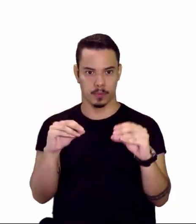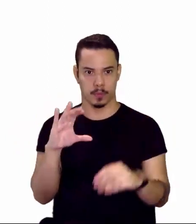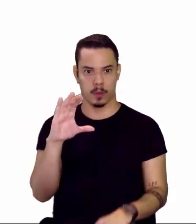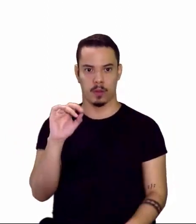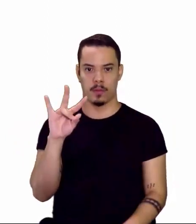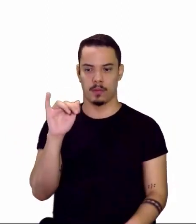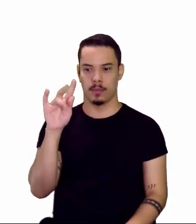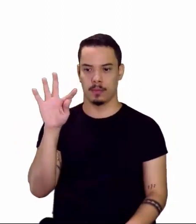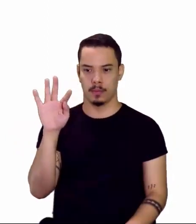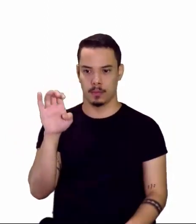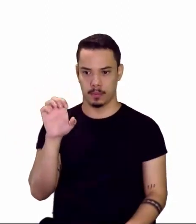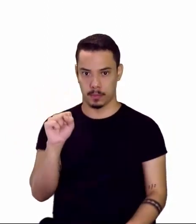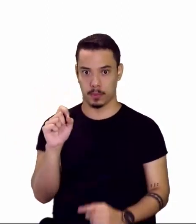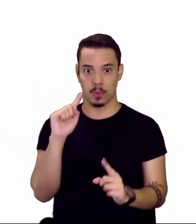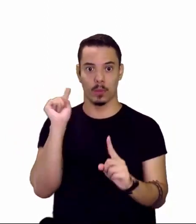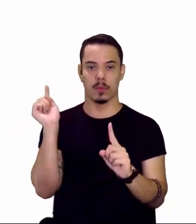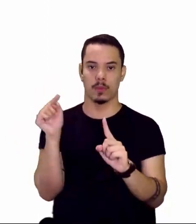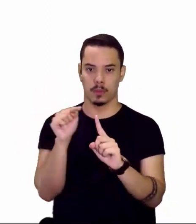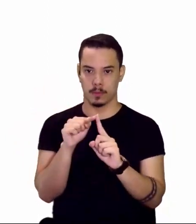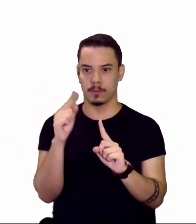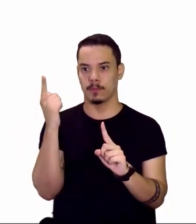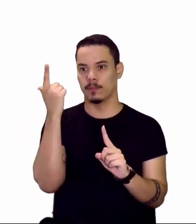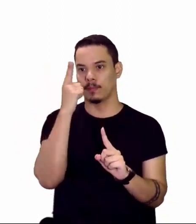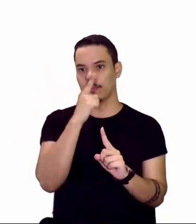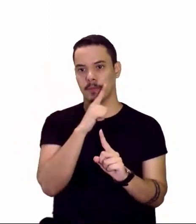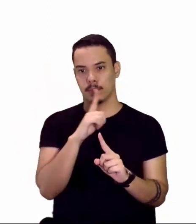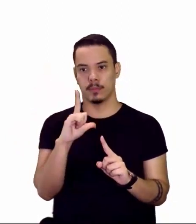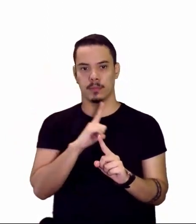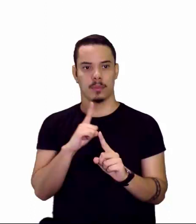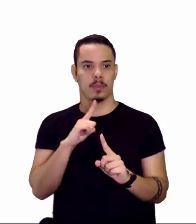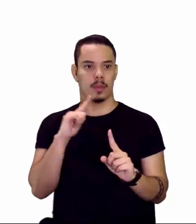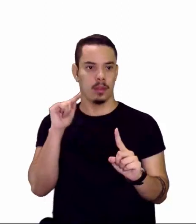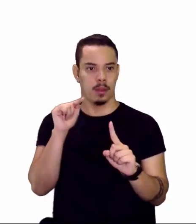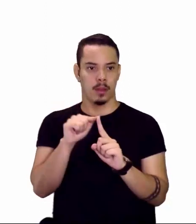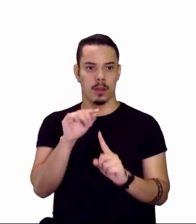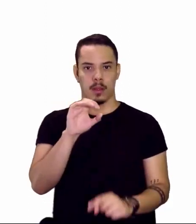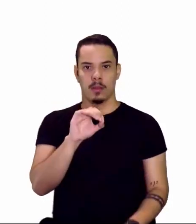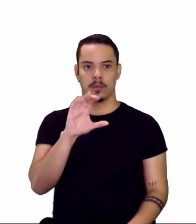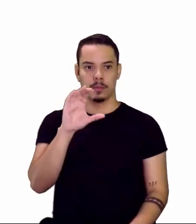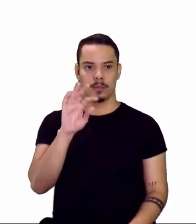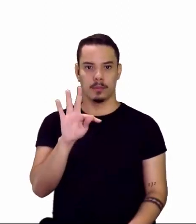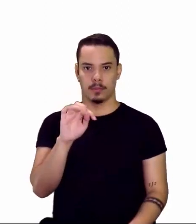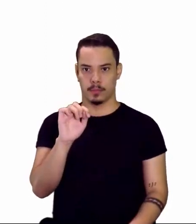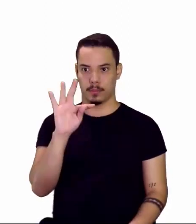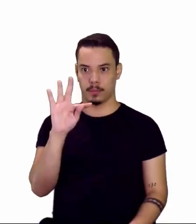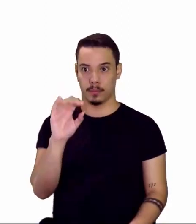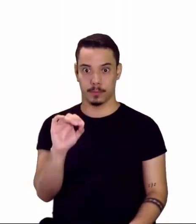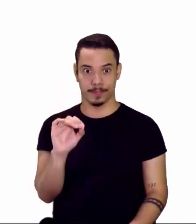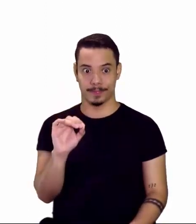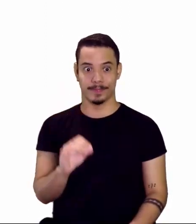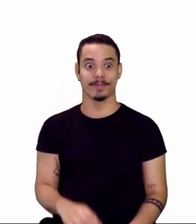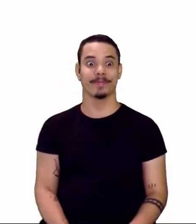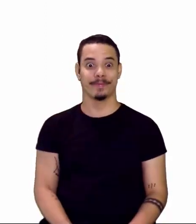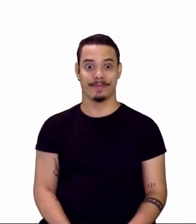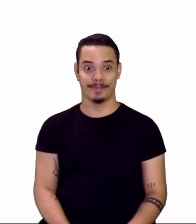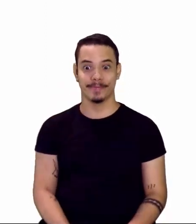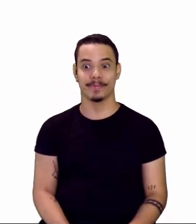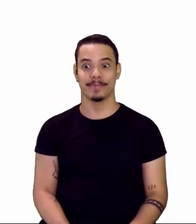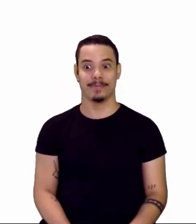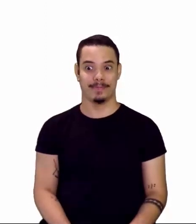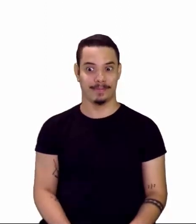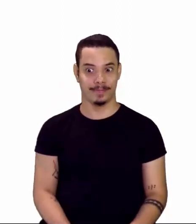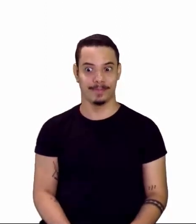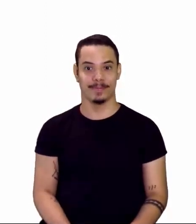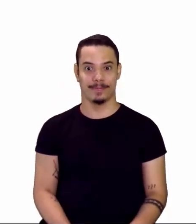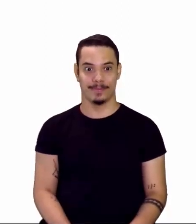cuja estabilização ocorre sem que atinja o octeto? Eita, e agora, como é